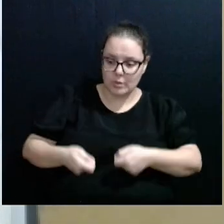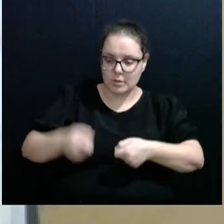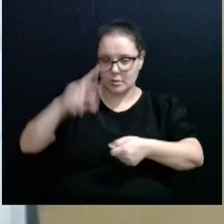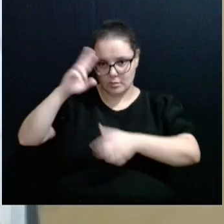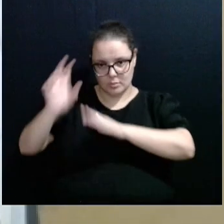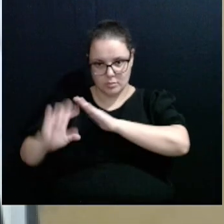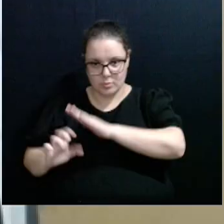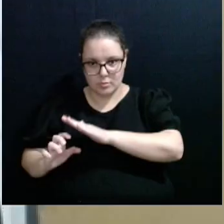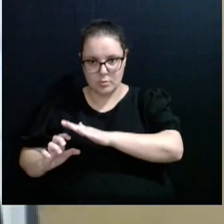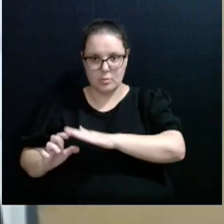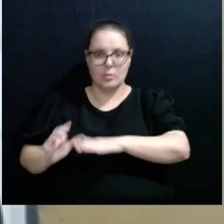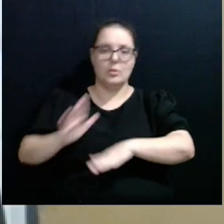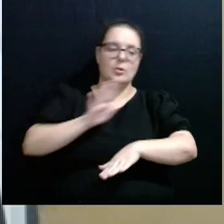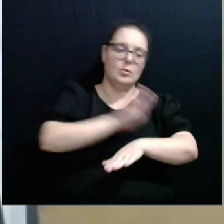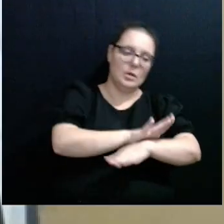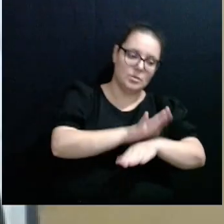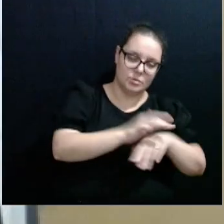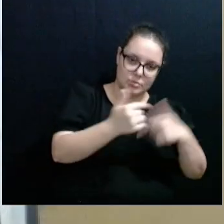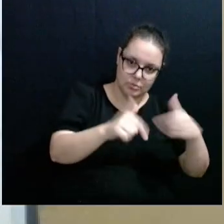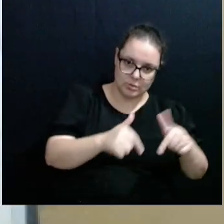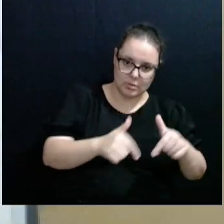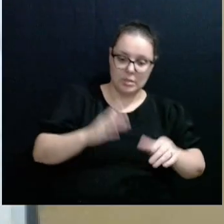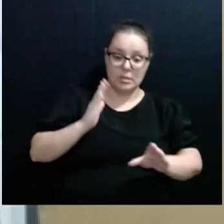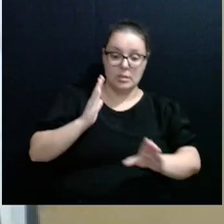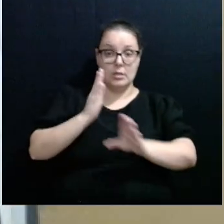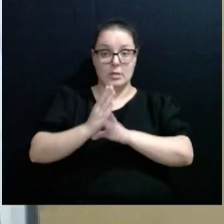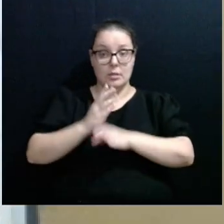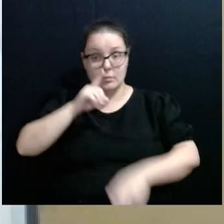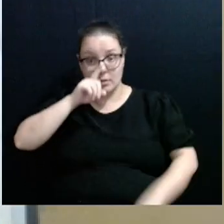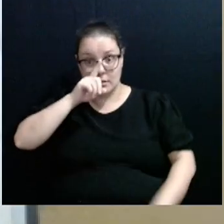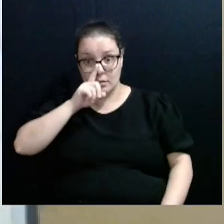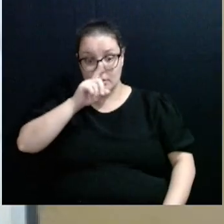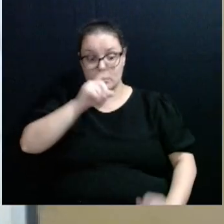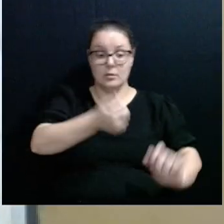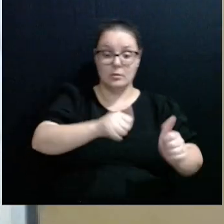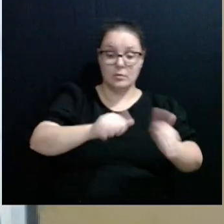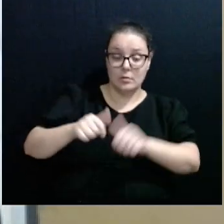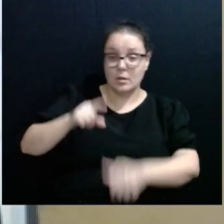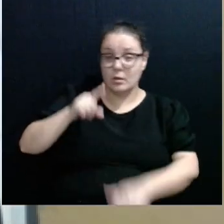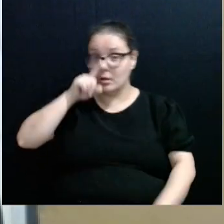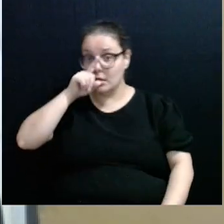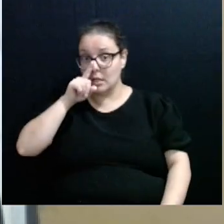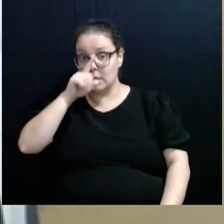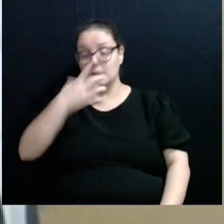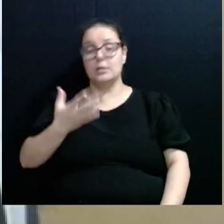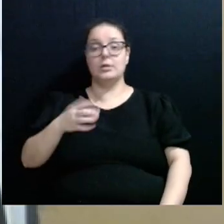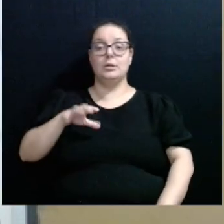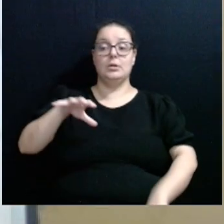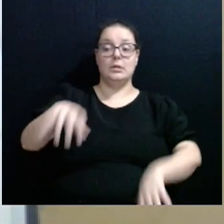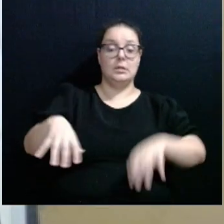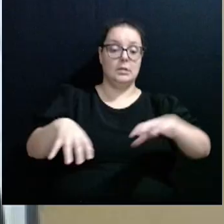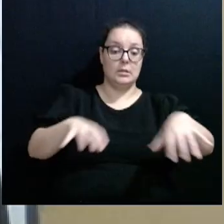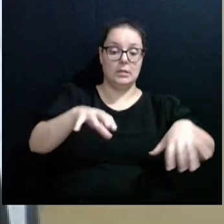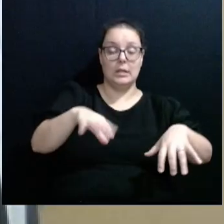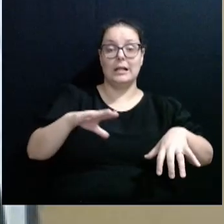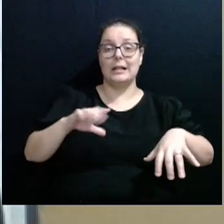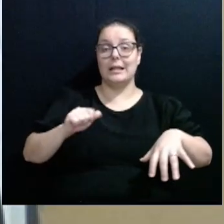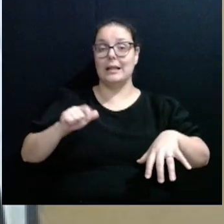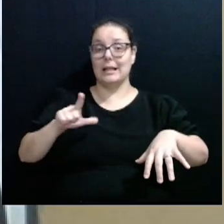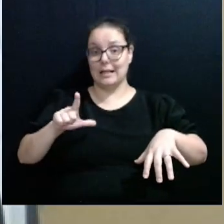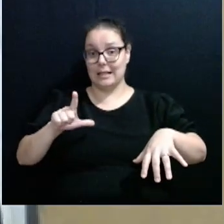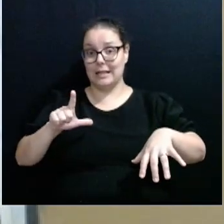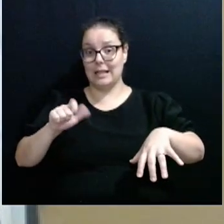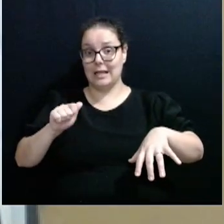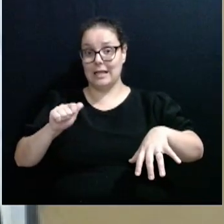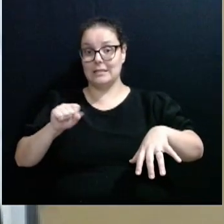empregados, identificar riscos, avaliar riscos, classificar se esses riscos são graves ou não, a